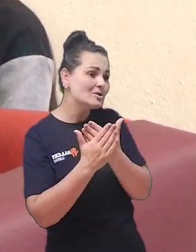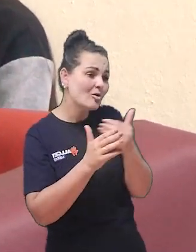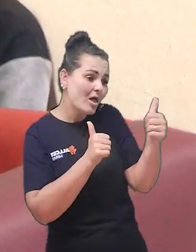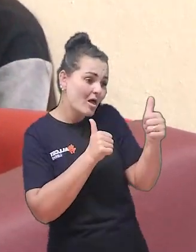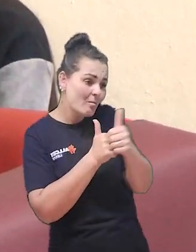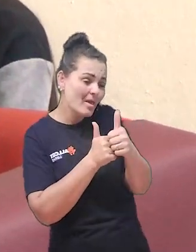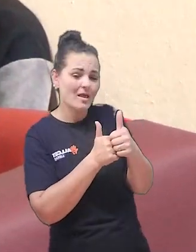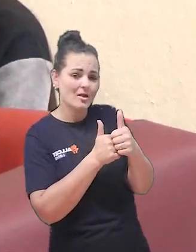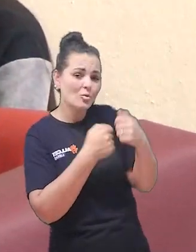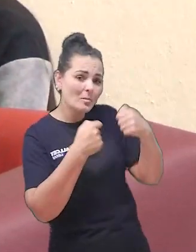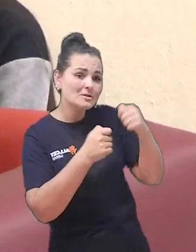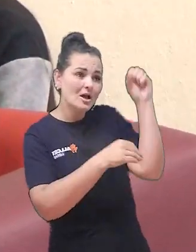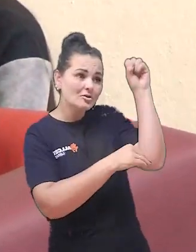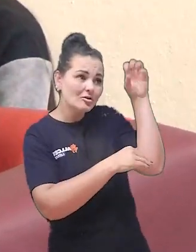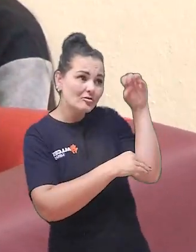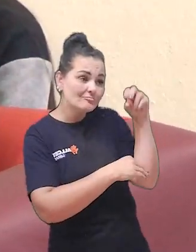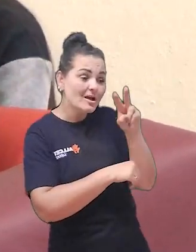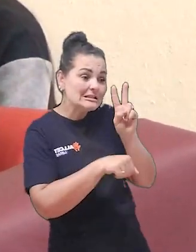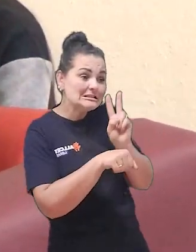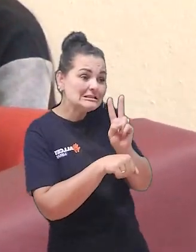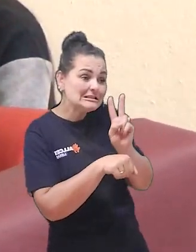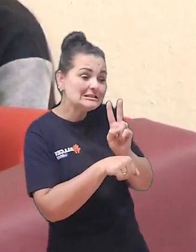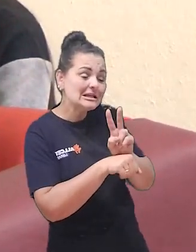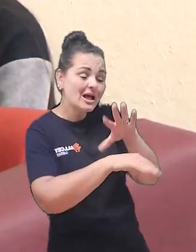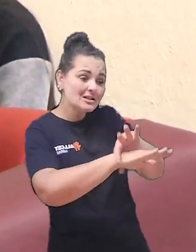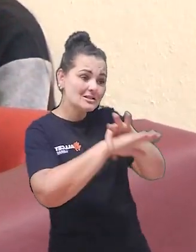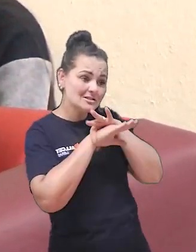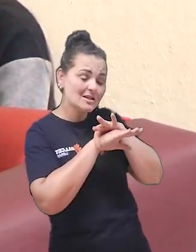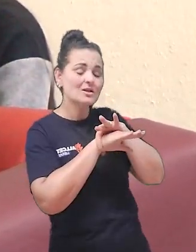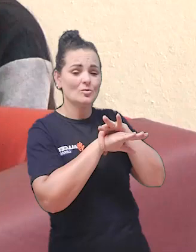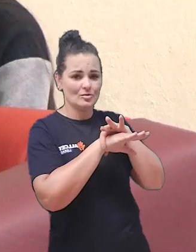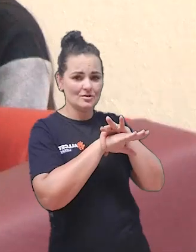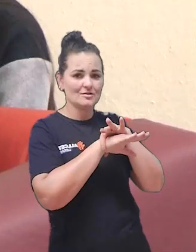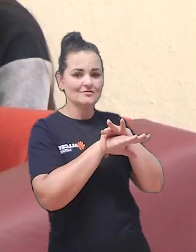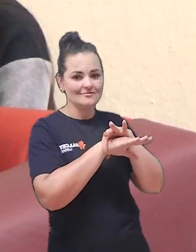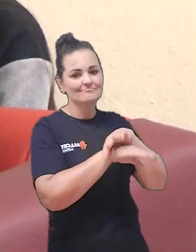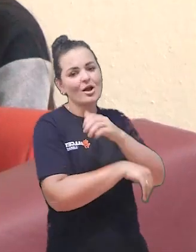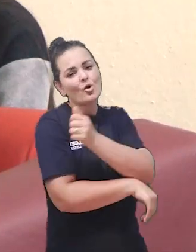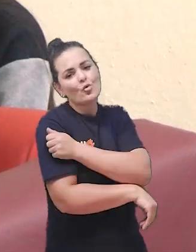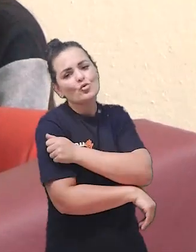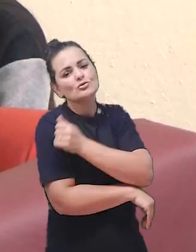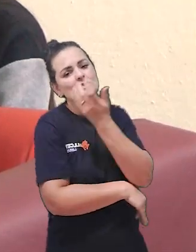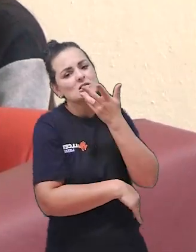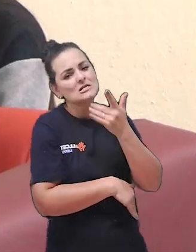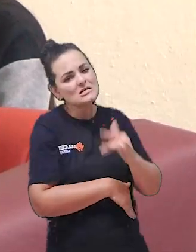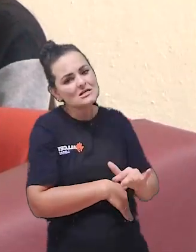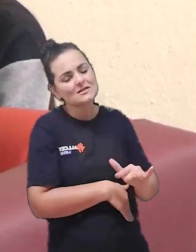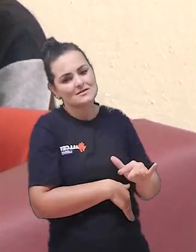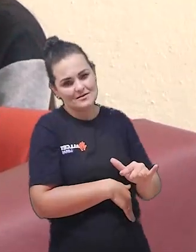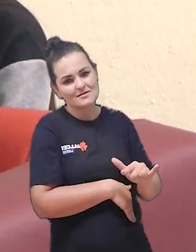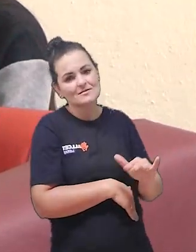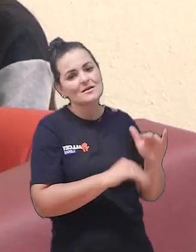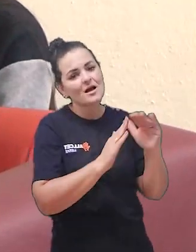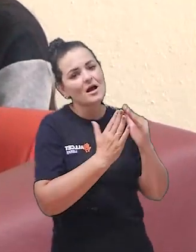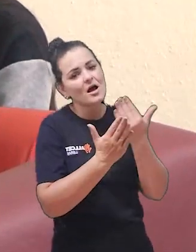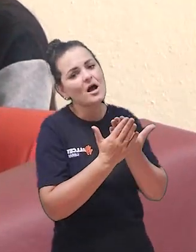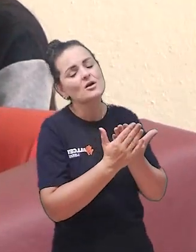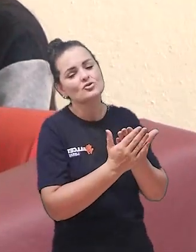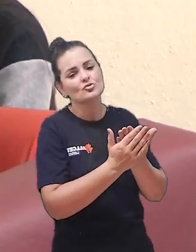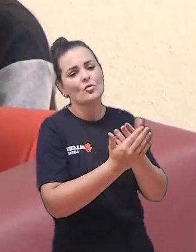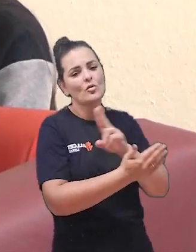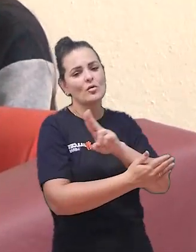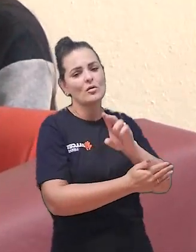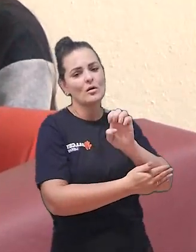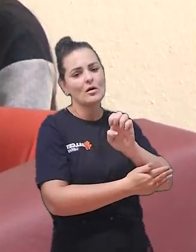Tenho. Nós precisamos zelar pela segurança daquela gurizada que está ali na escola Euclides da Cunha hoje, né?